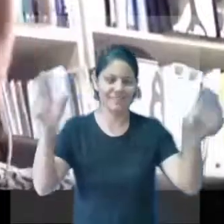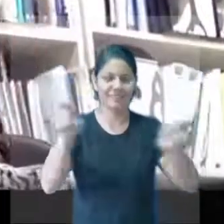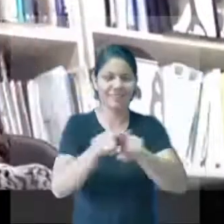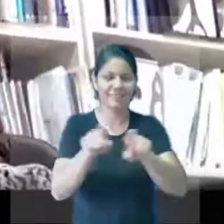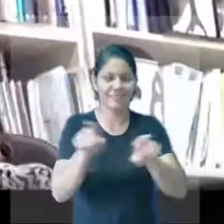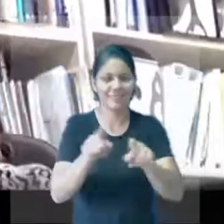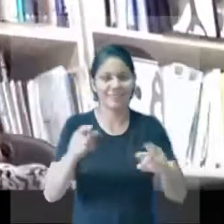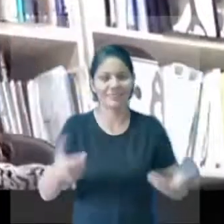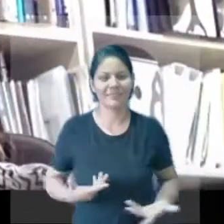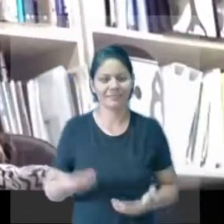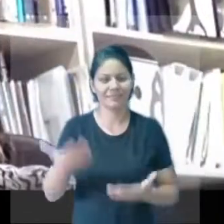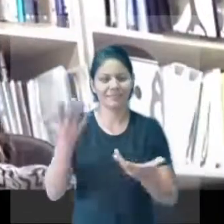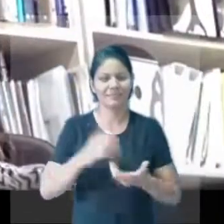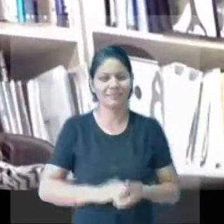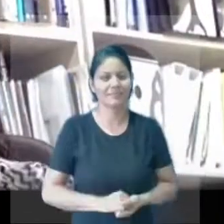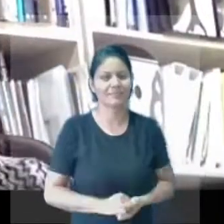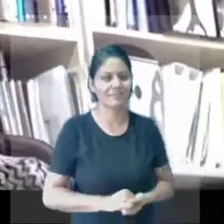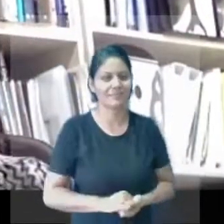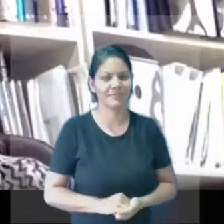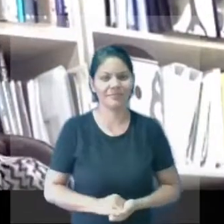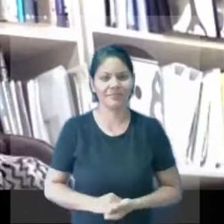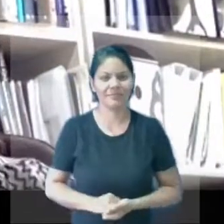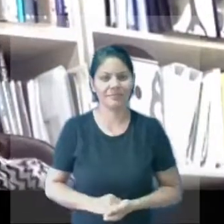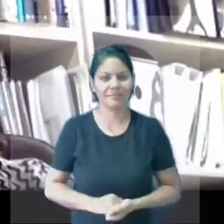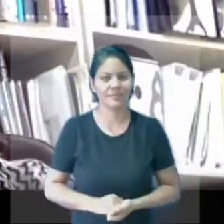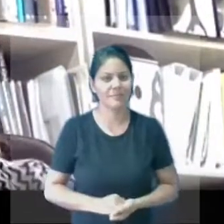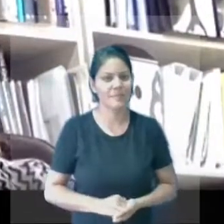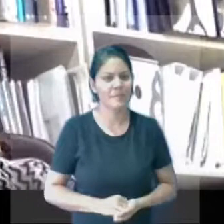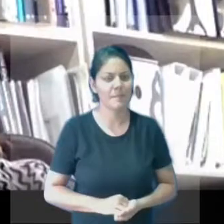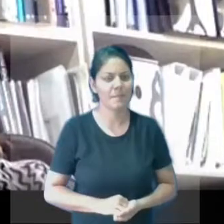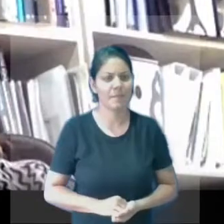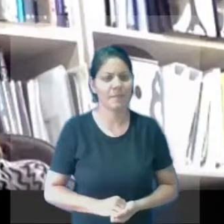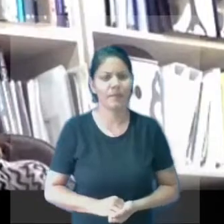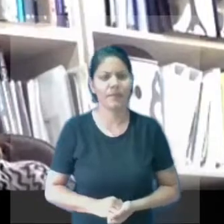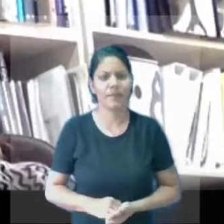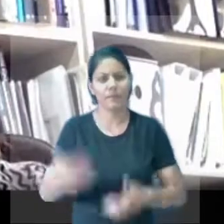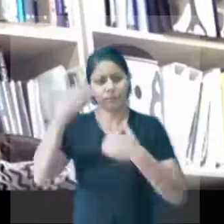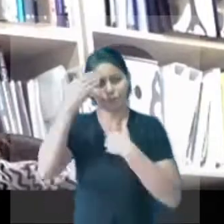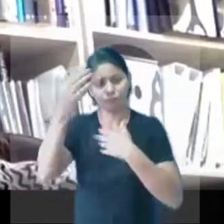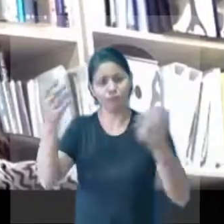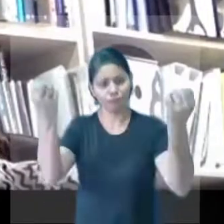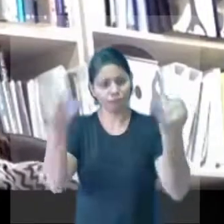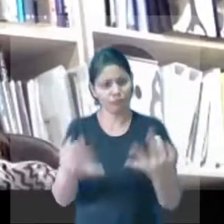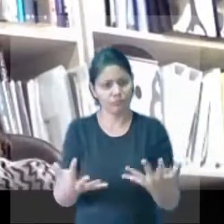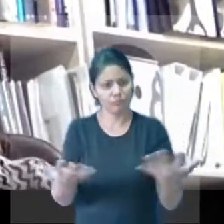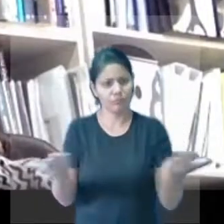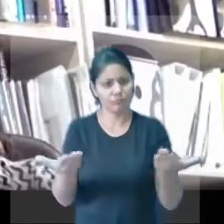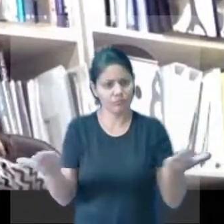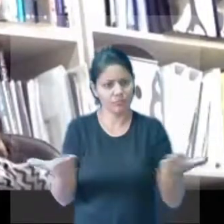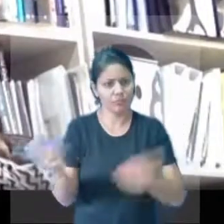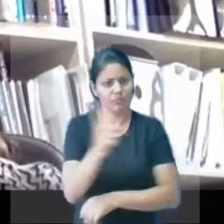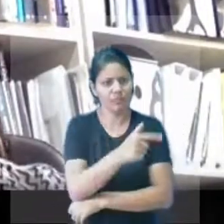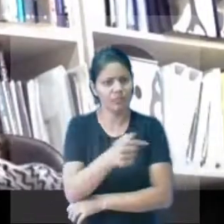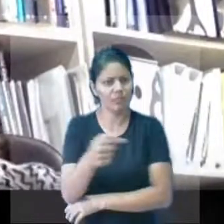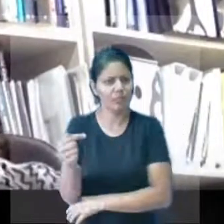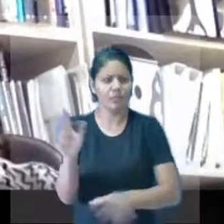pela lembrança, Reitor Zanata. Eu vou, de forma muito breve, dizer que durante essa semana,